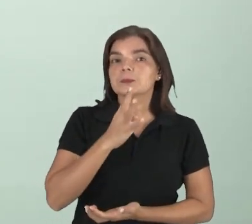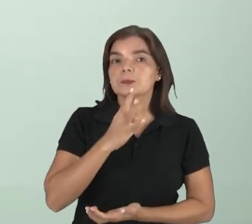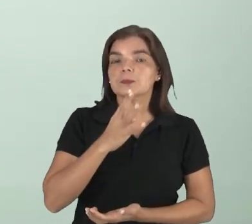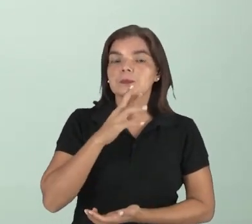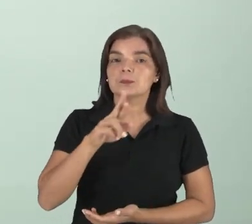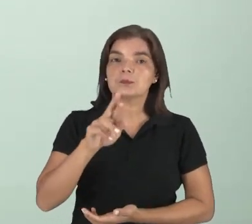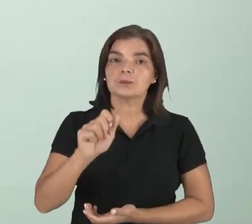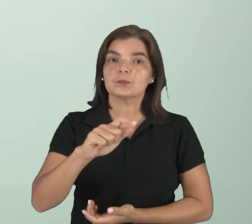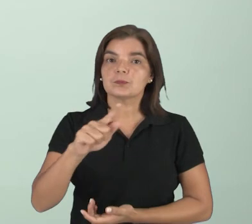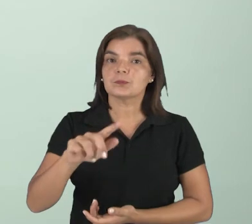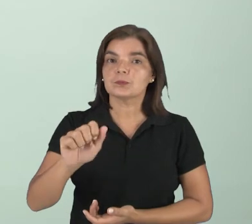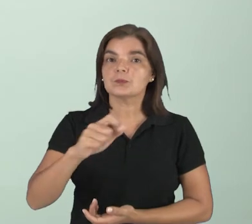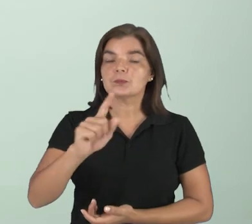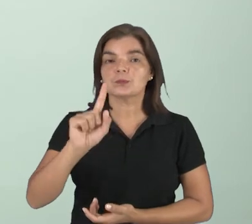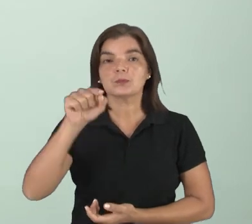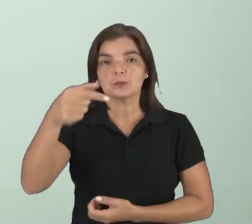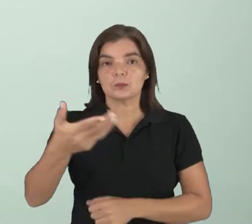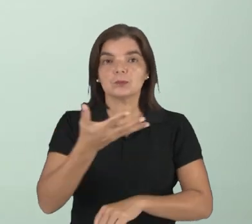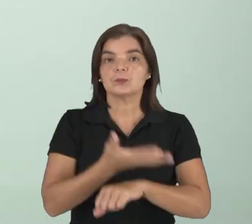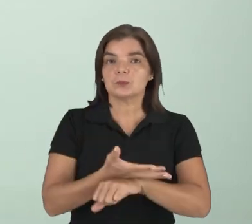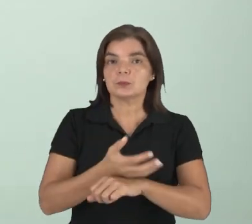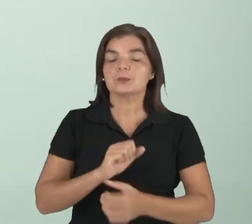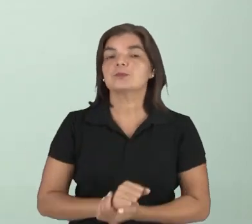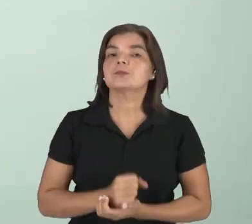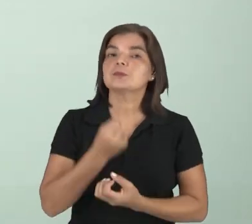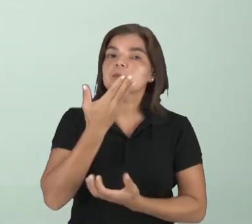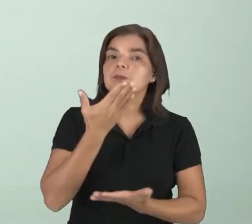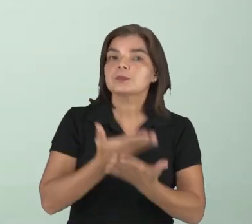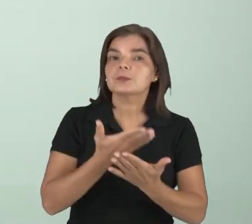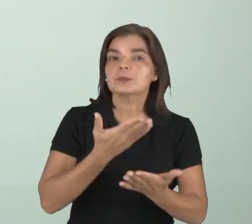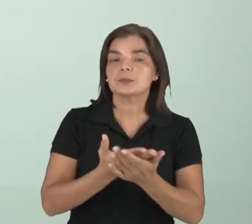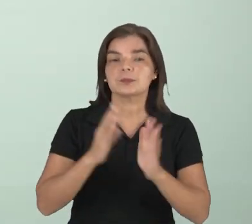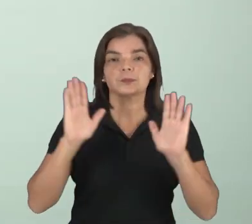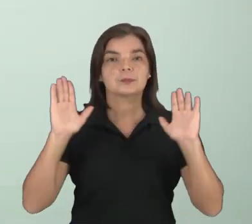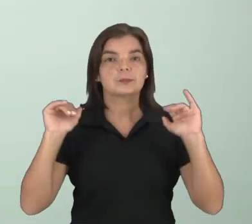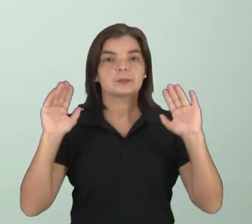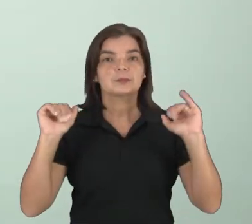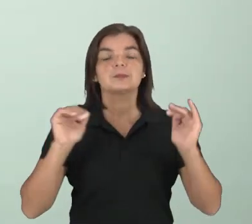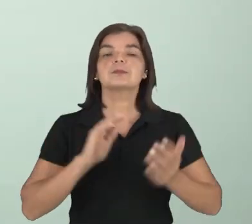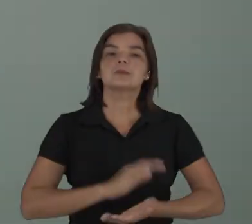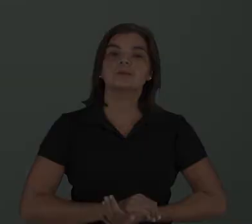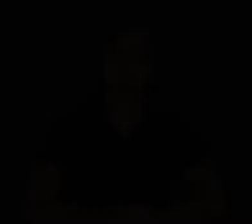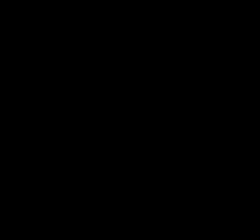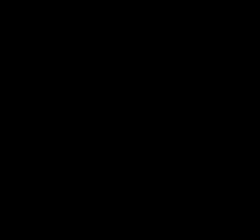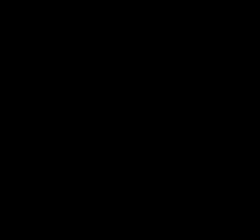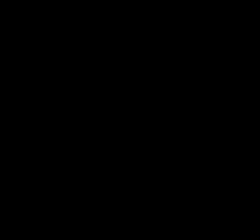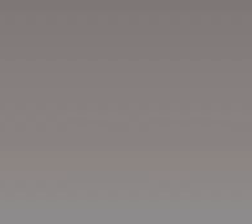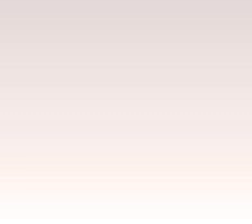conhecimentos de razão em outras áreas. Uma boa aula e até a próxima!